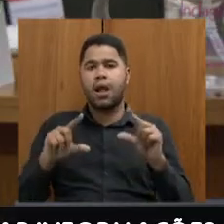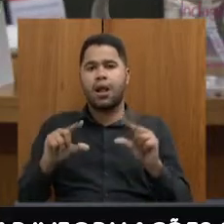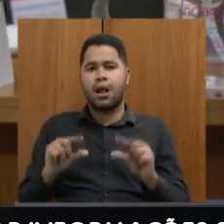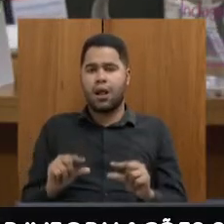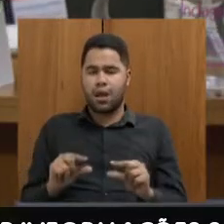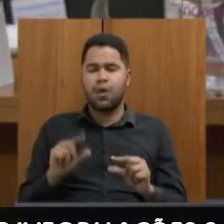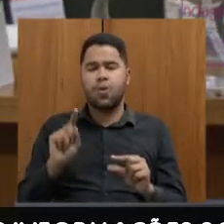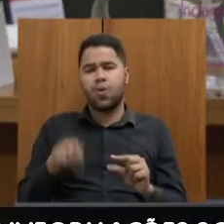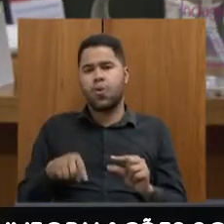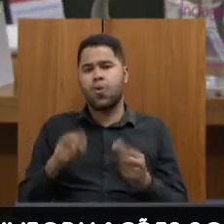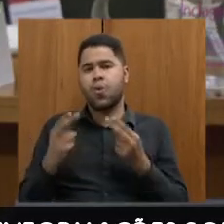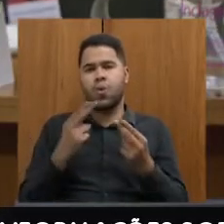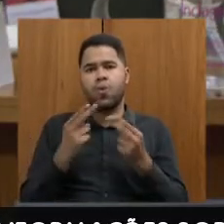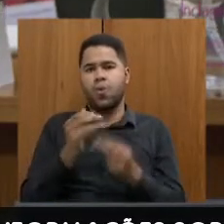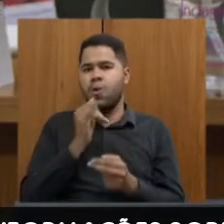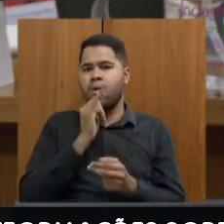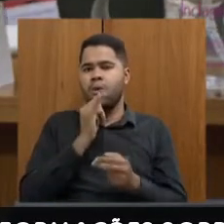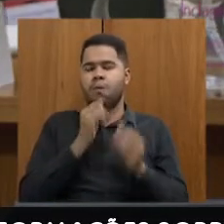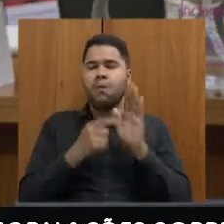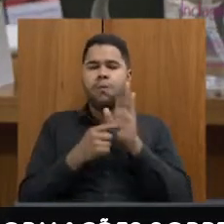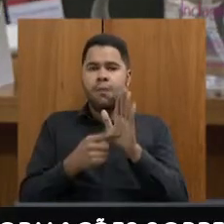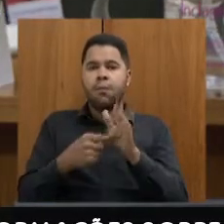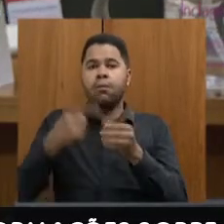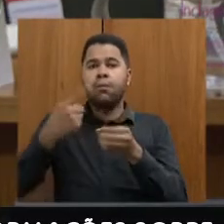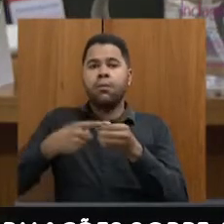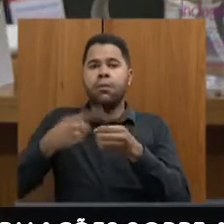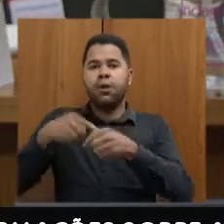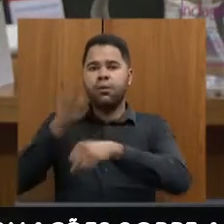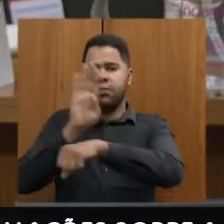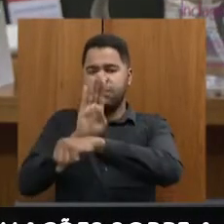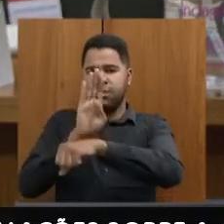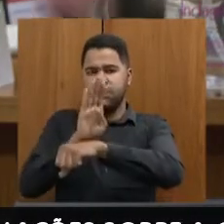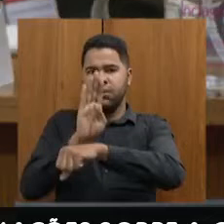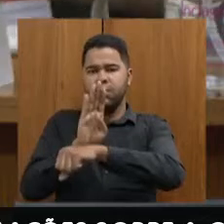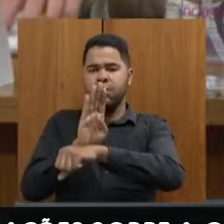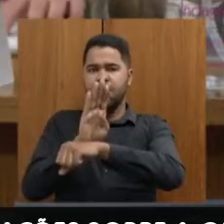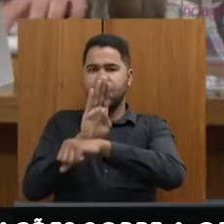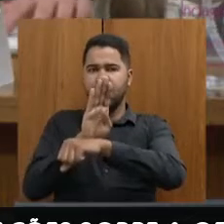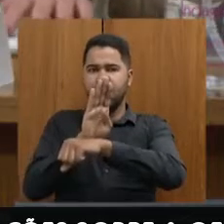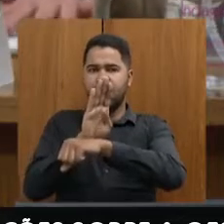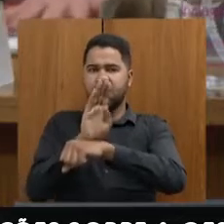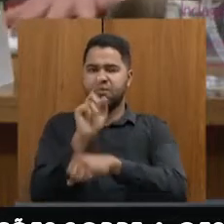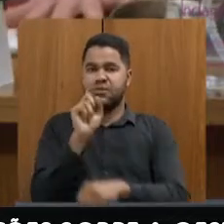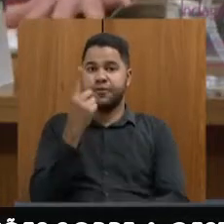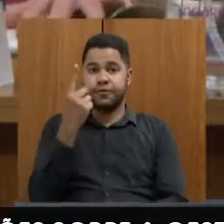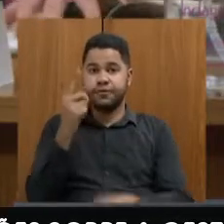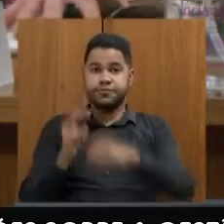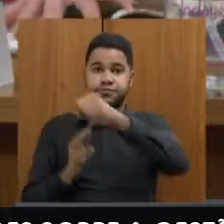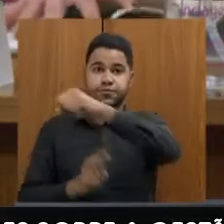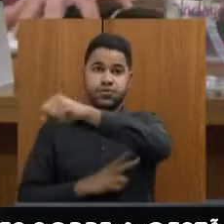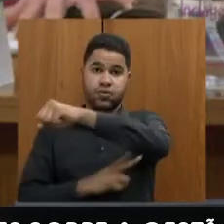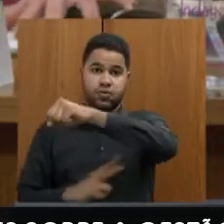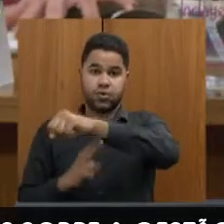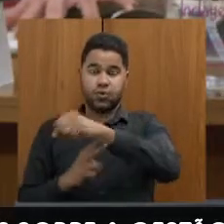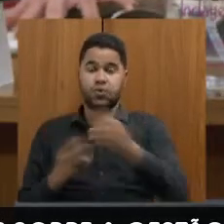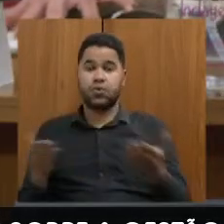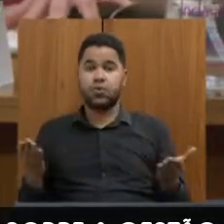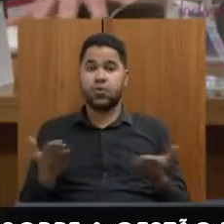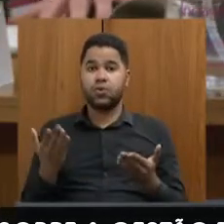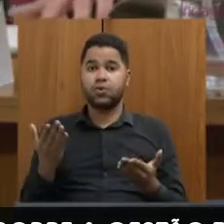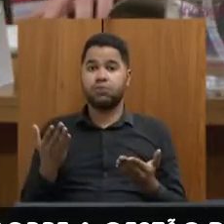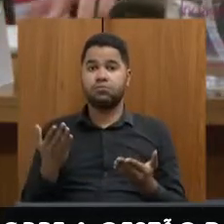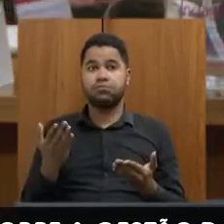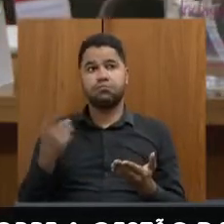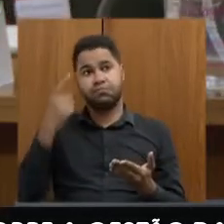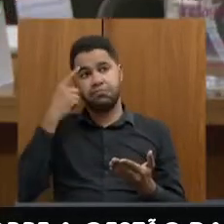ao citar aqui por exemplo é o município Betim tinha um viaduto só considerado E hoje eles